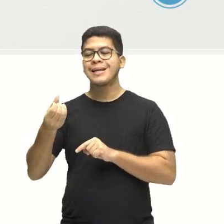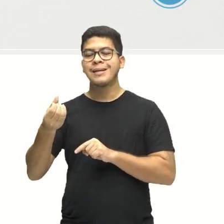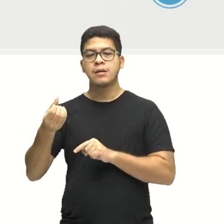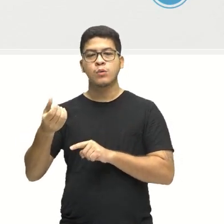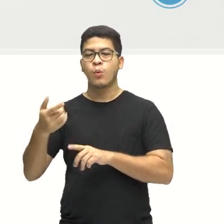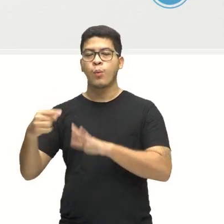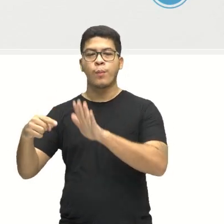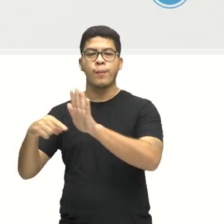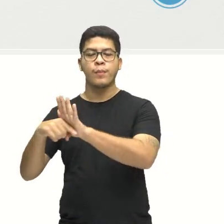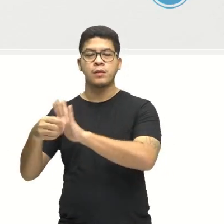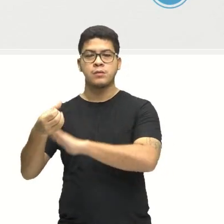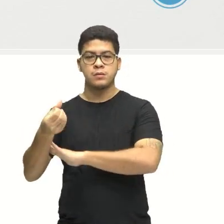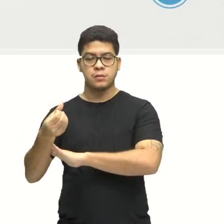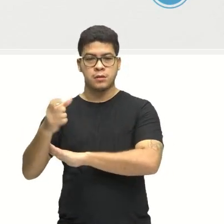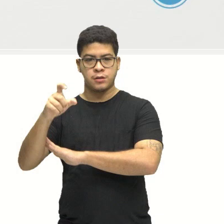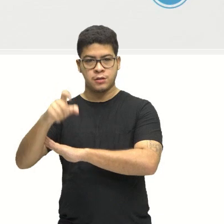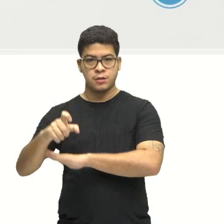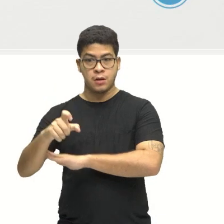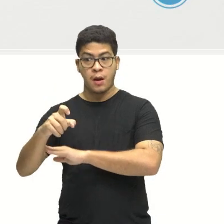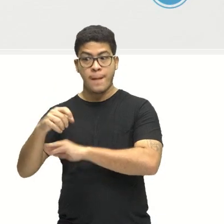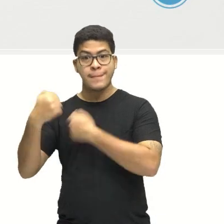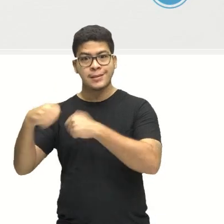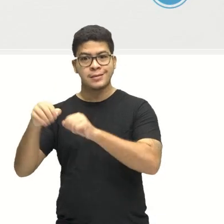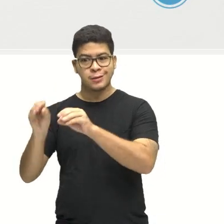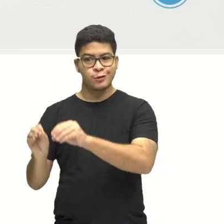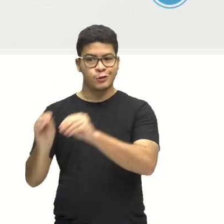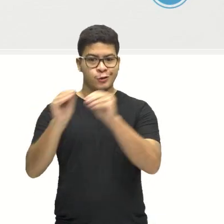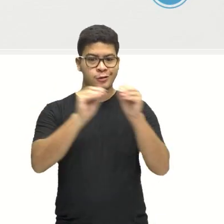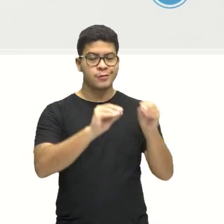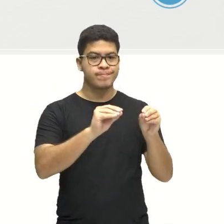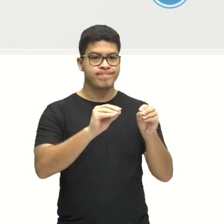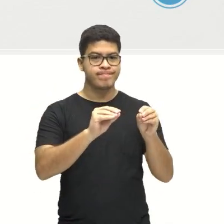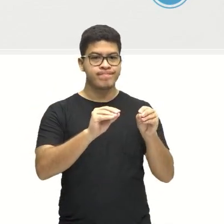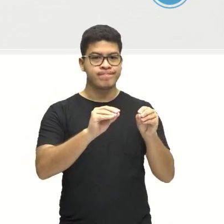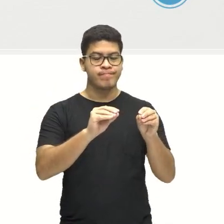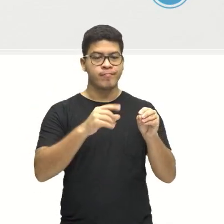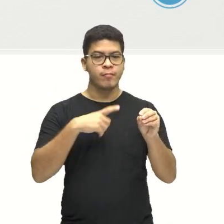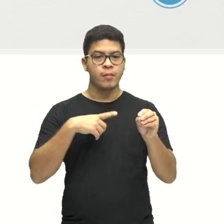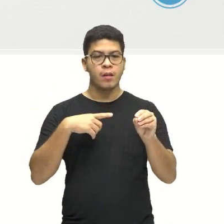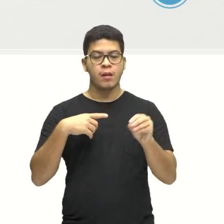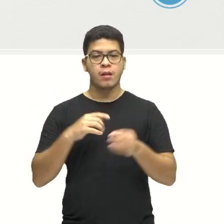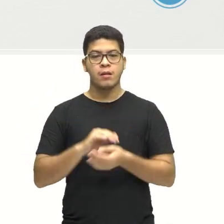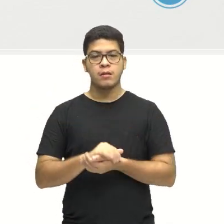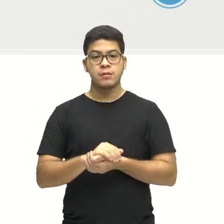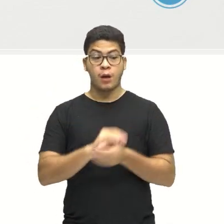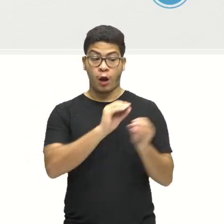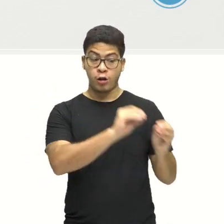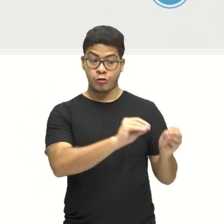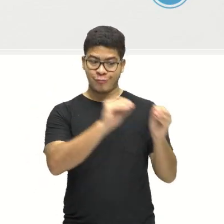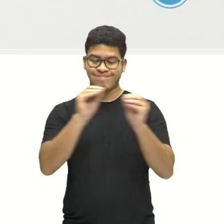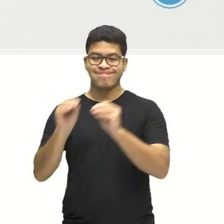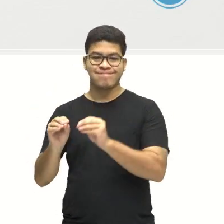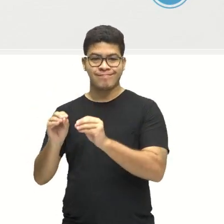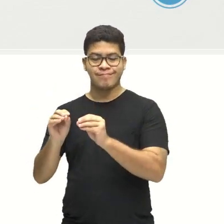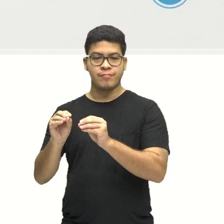para o primeiro membro. Ele era negativo, ficou positivo, porque eu troquei ele aqui de membro,